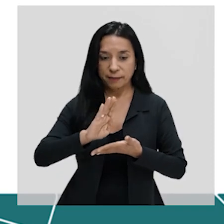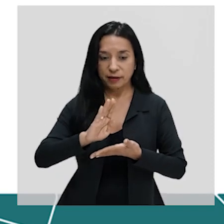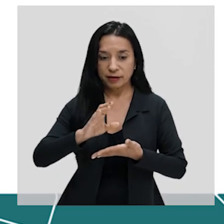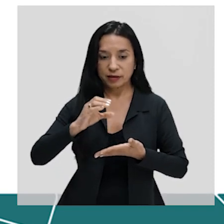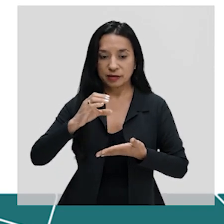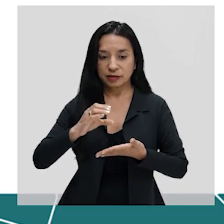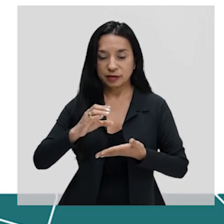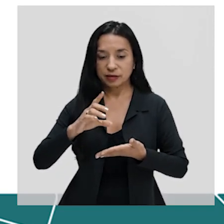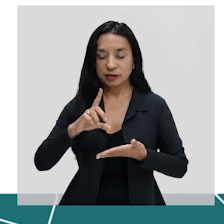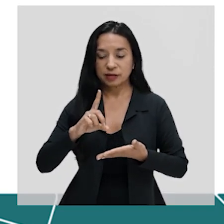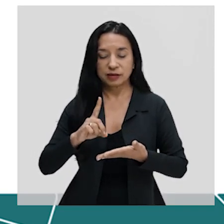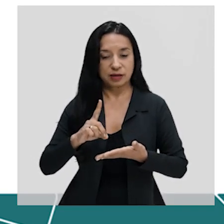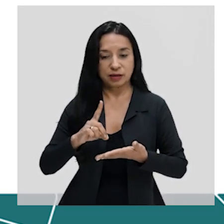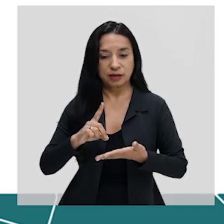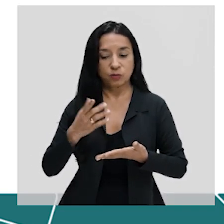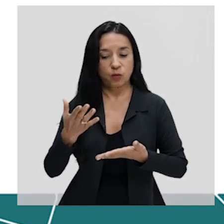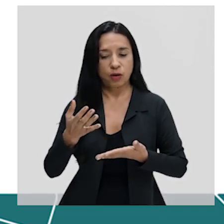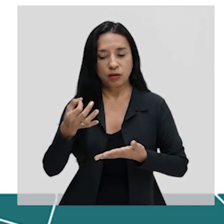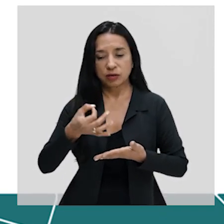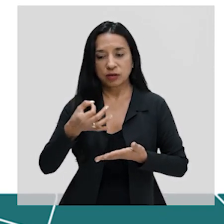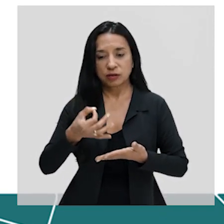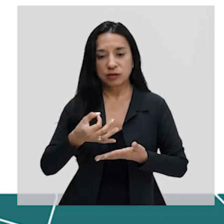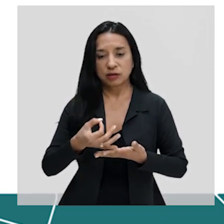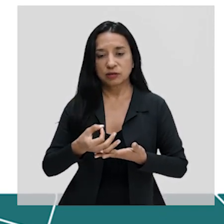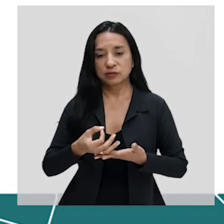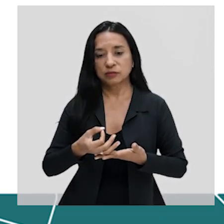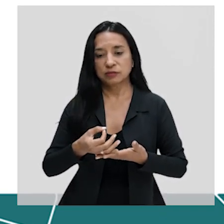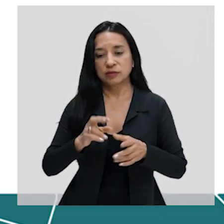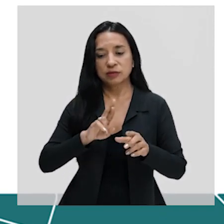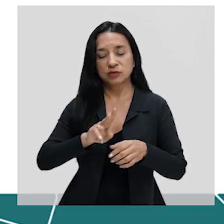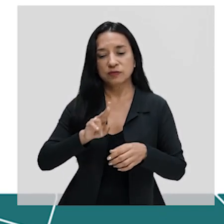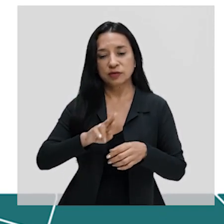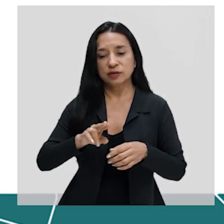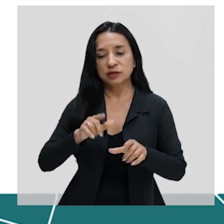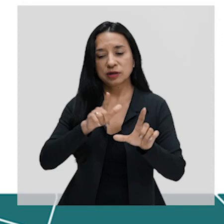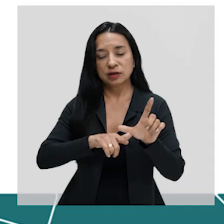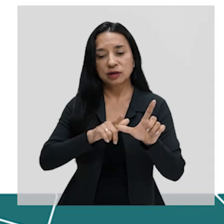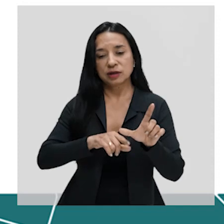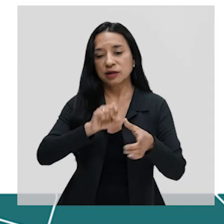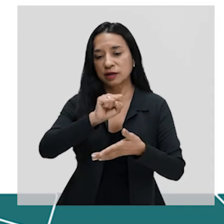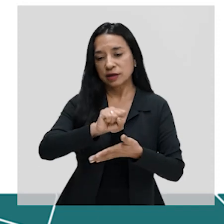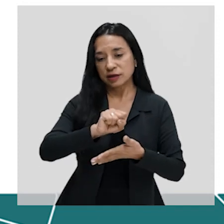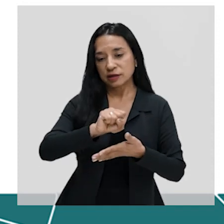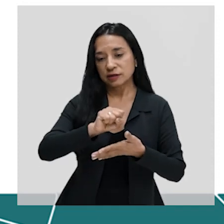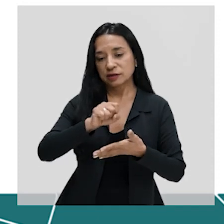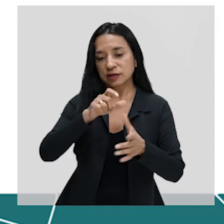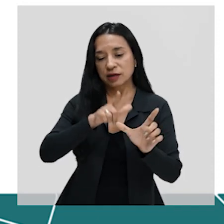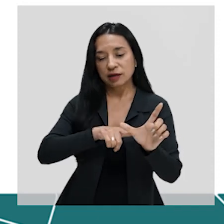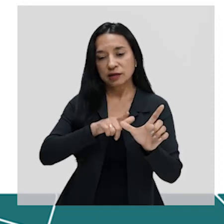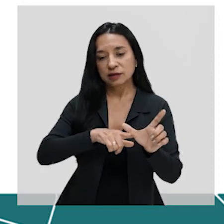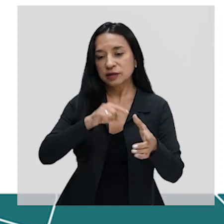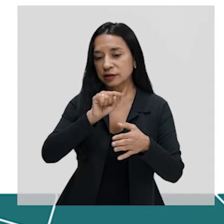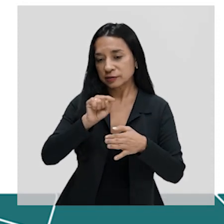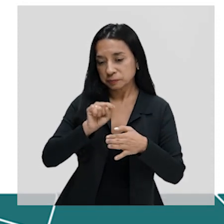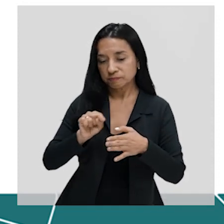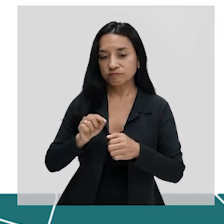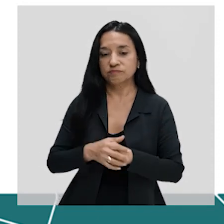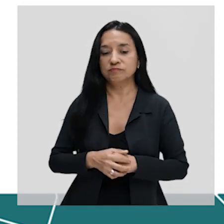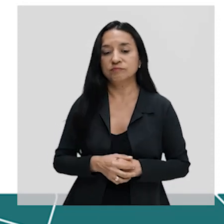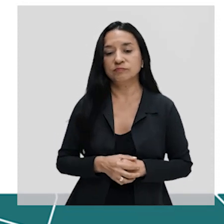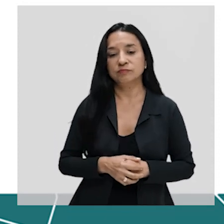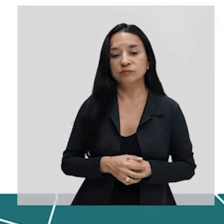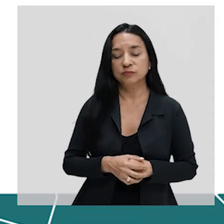ou indispusesse. A diferença aqui é a letra S e a letra Z. Resposta certa, olha só. Proveu